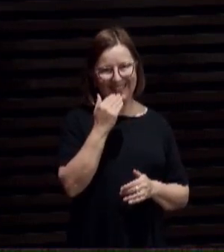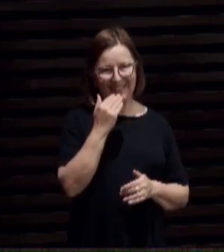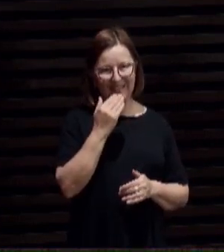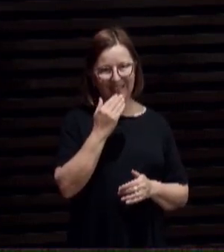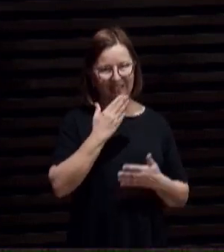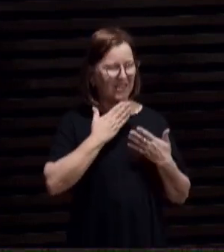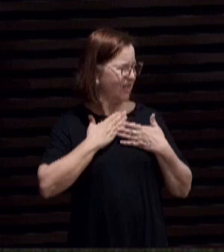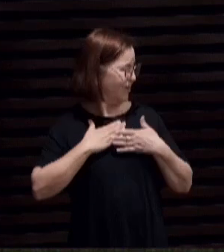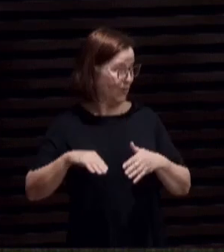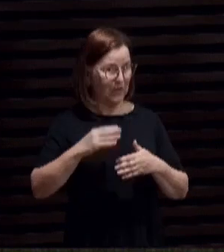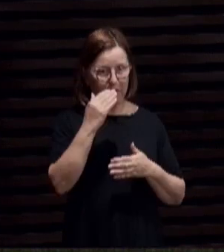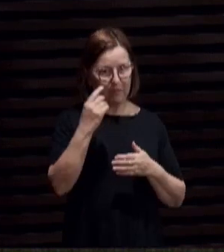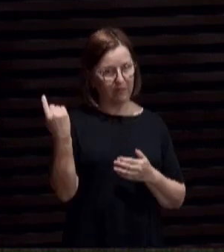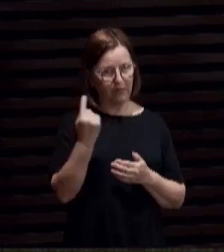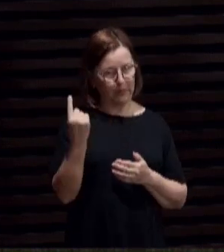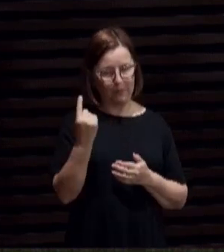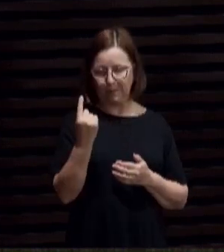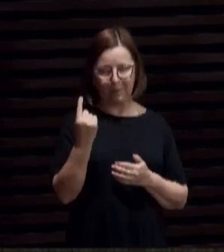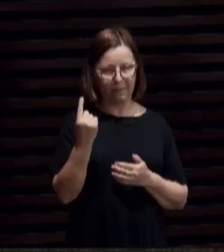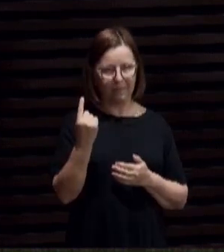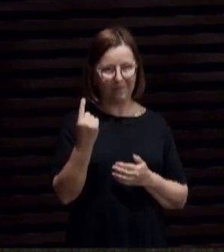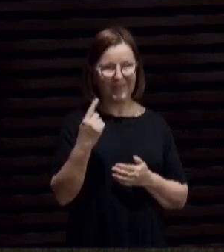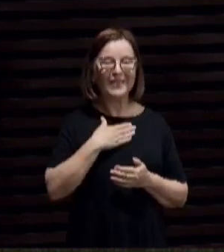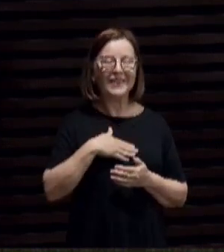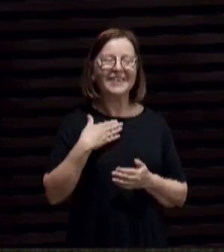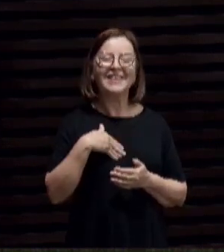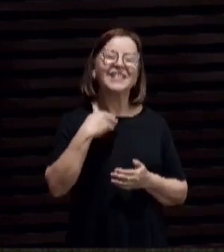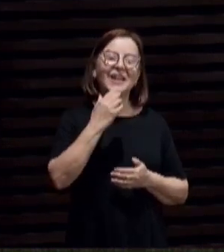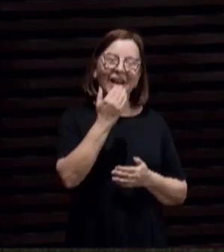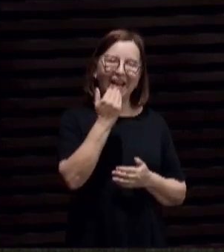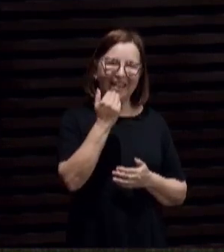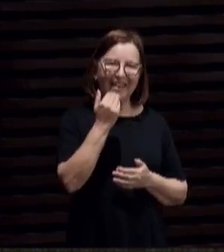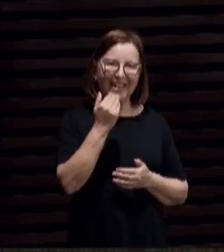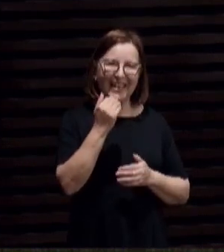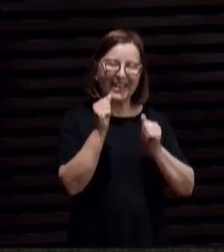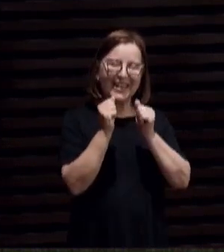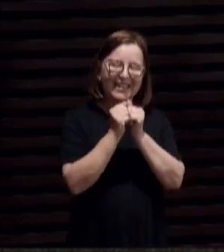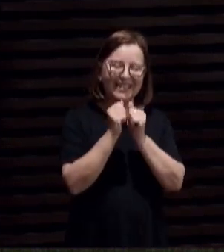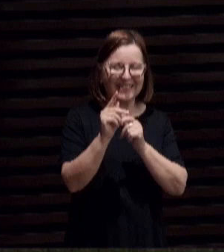comer sozinho. Ele gostava de comer com gente.